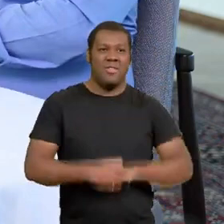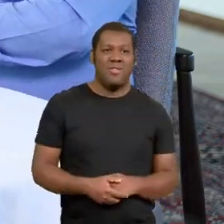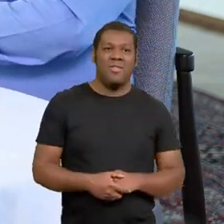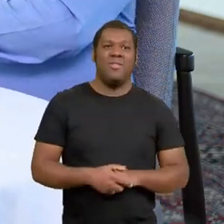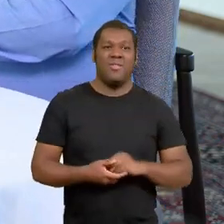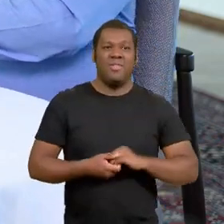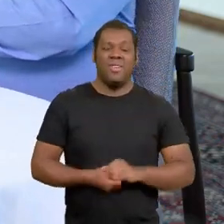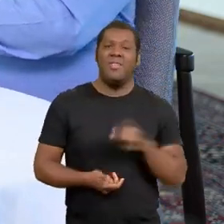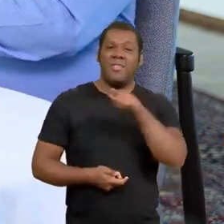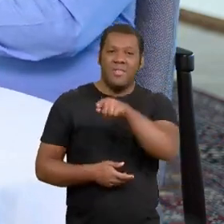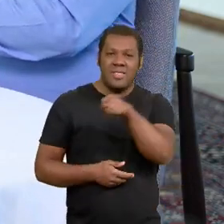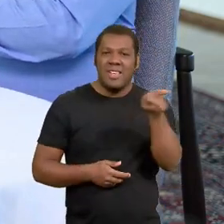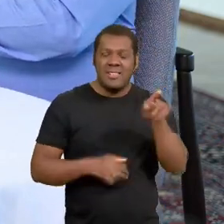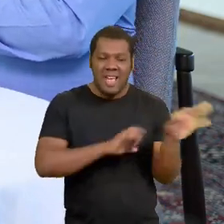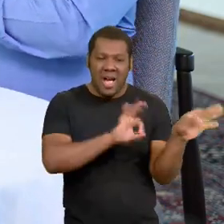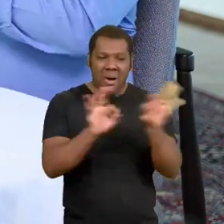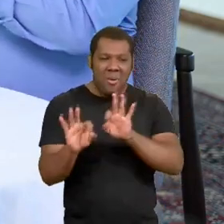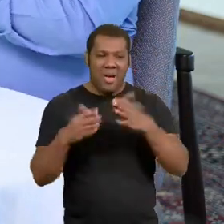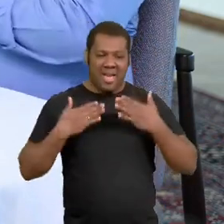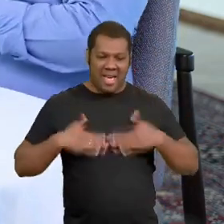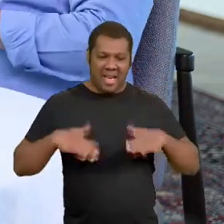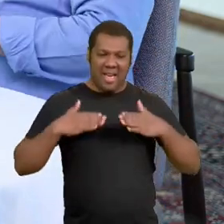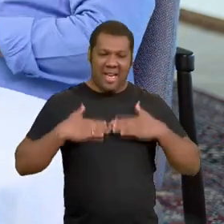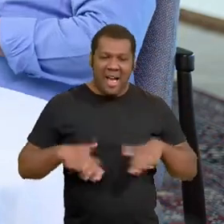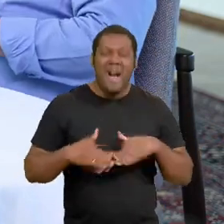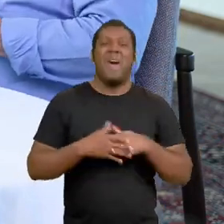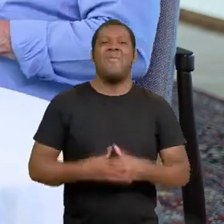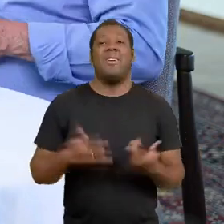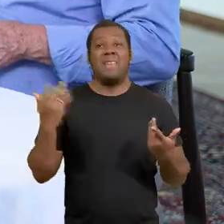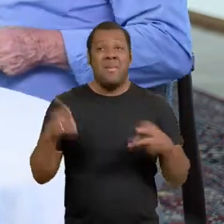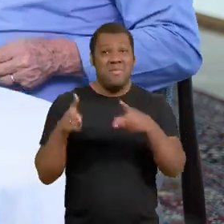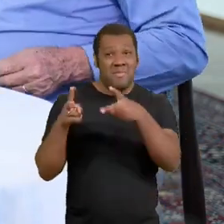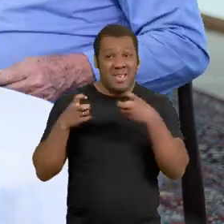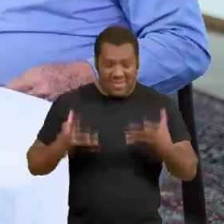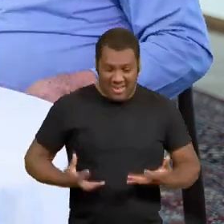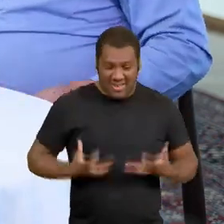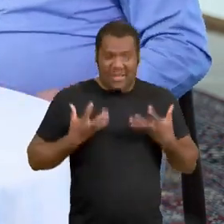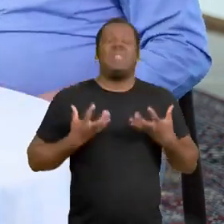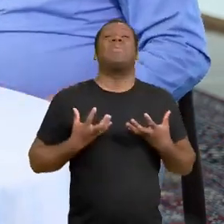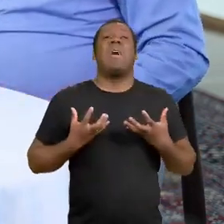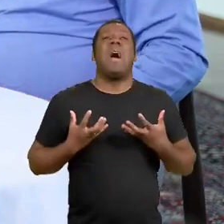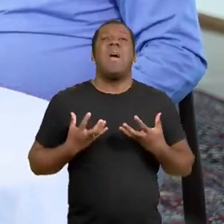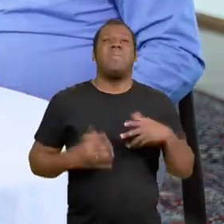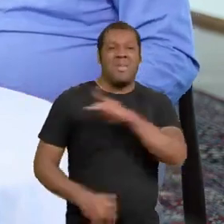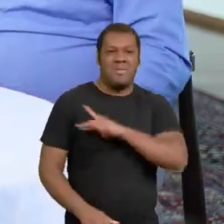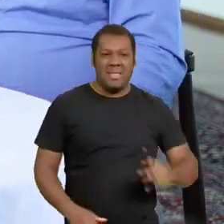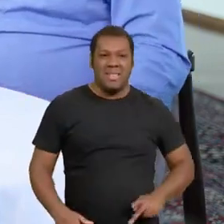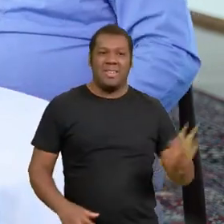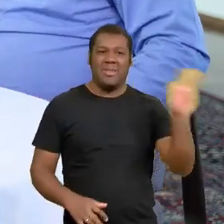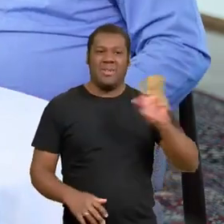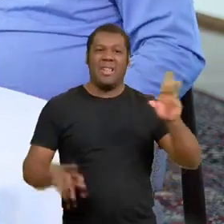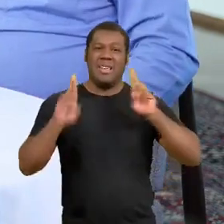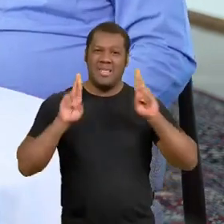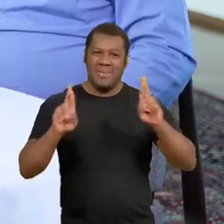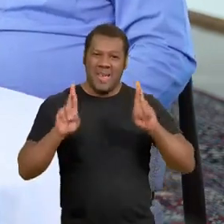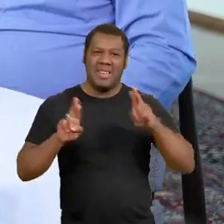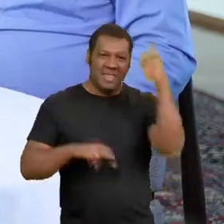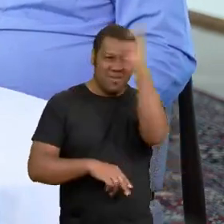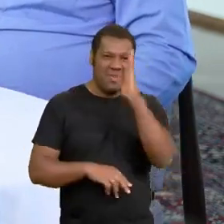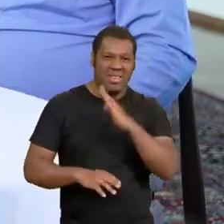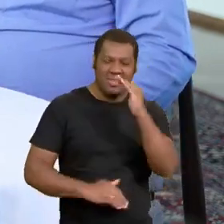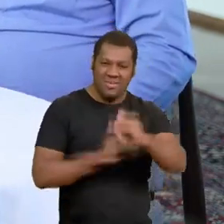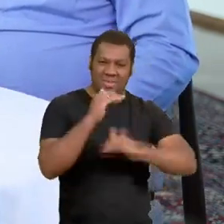tudo que o presidente teve a dizer, todo esse entusiasmo e essa esperança de um Brasil diferente, né? Então, muito obrigado pela participação de